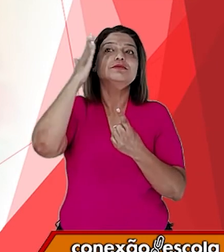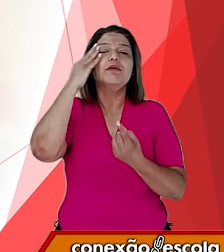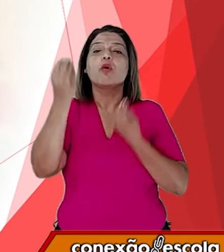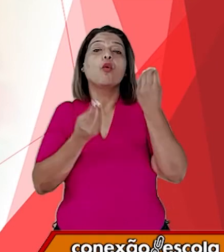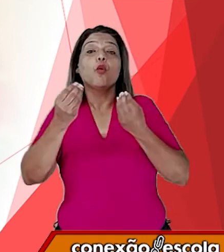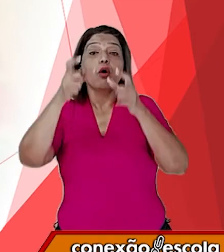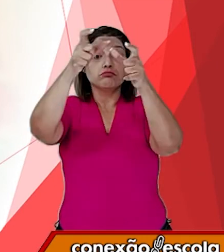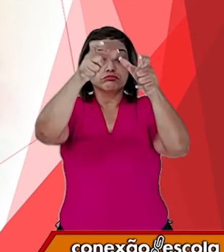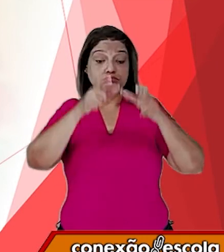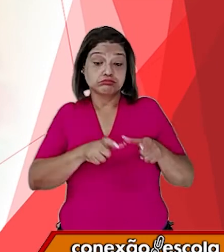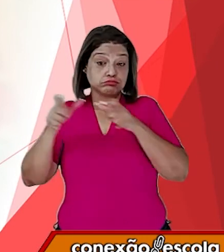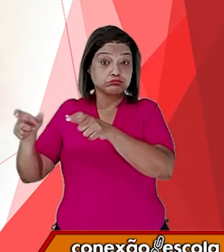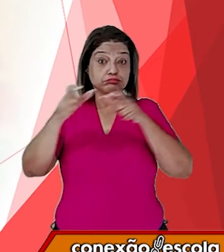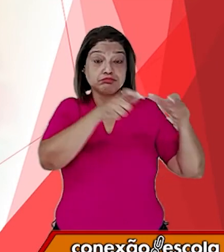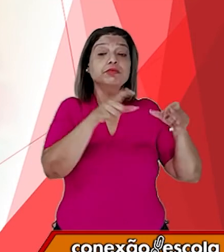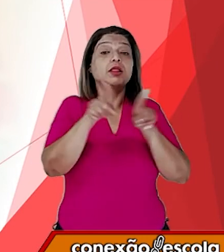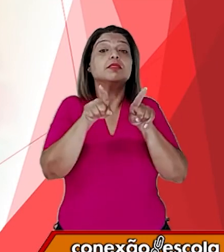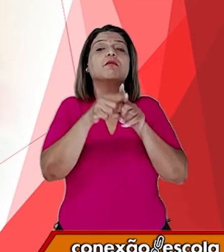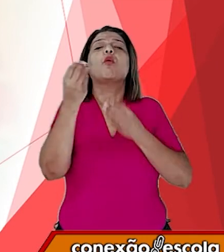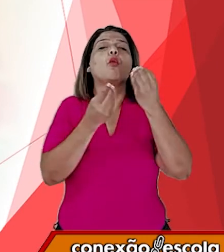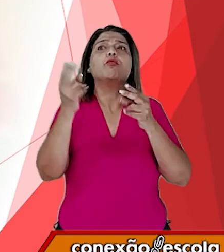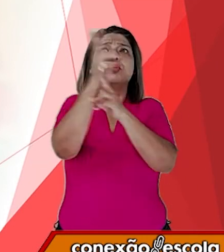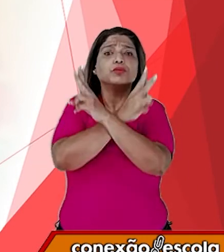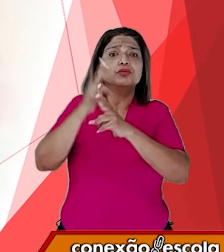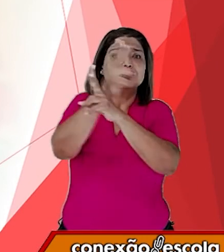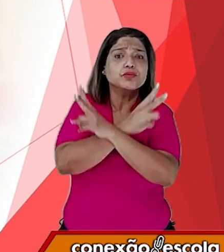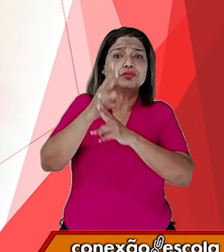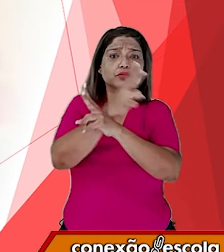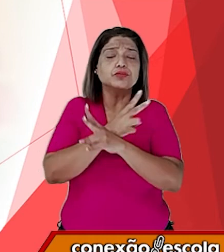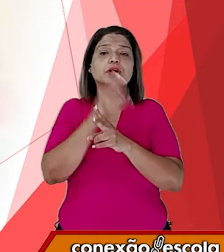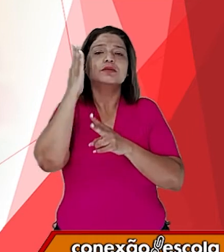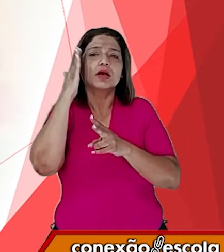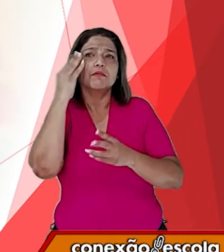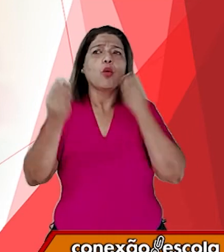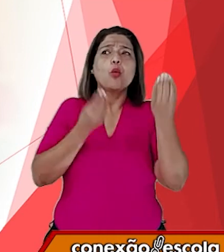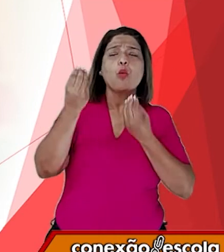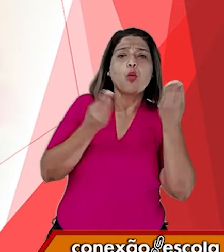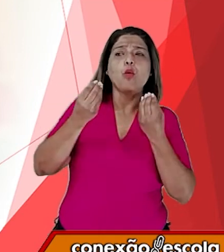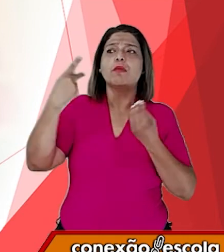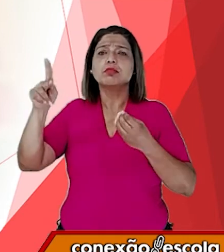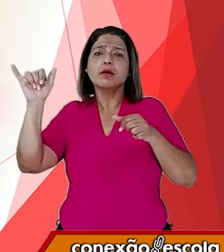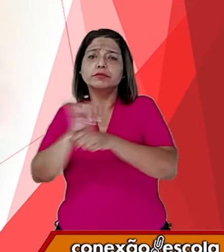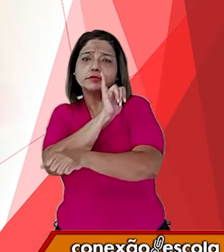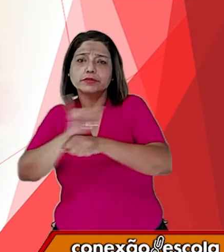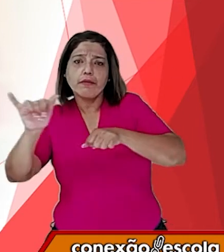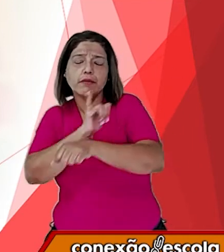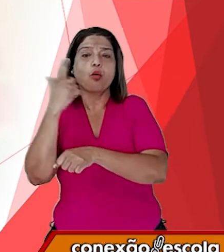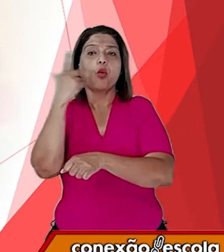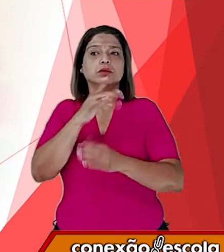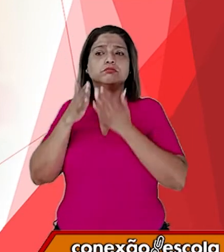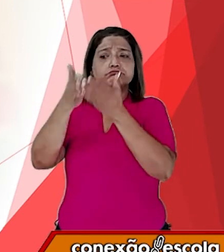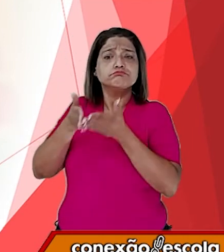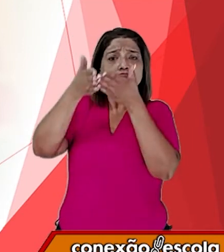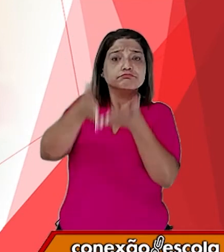a direção do vento e traçar estratégias para a navegação. Por isso que eu coloquei essa